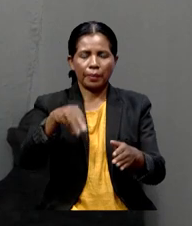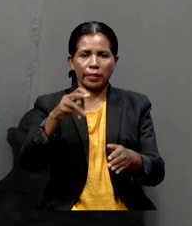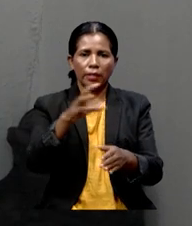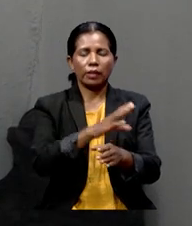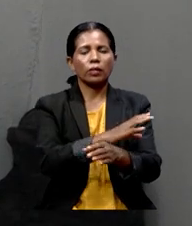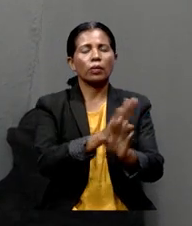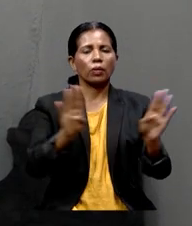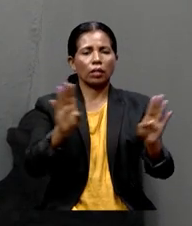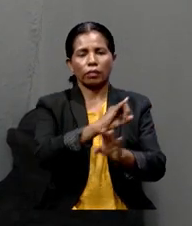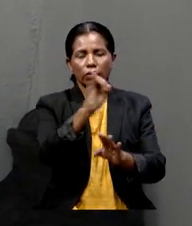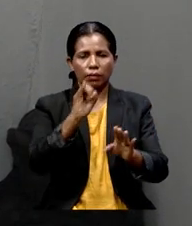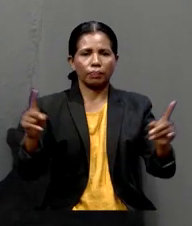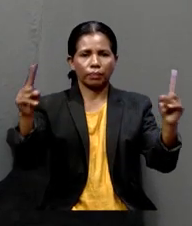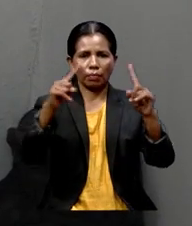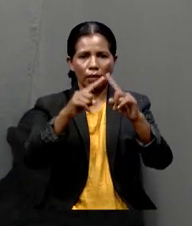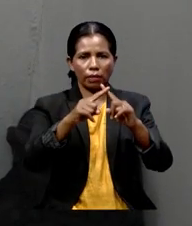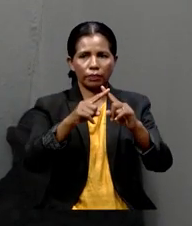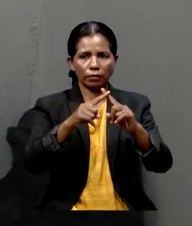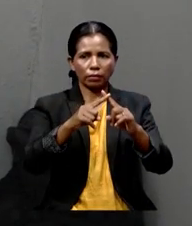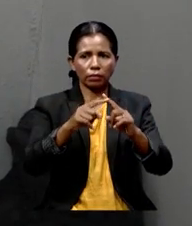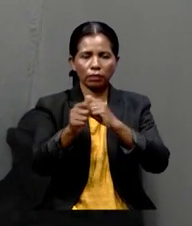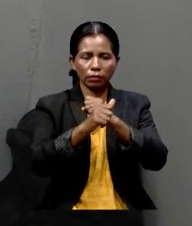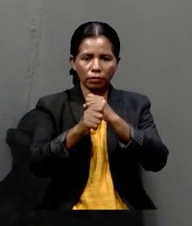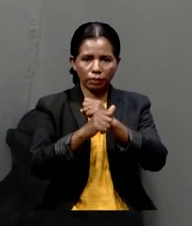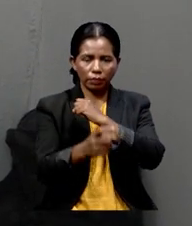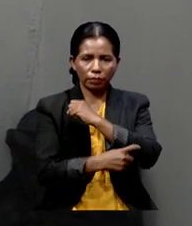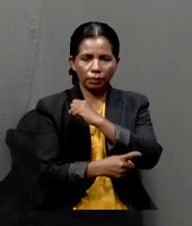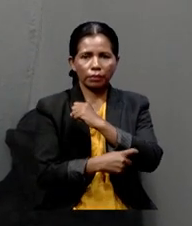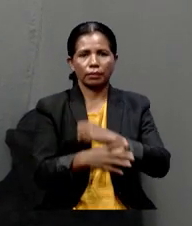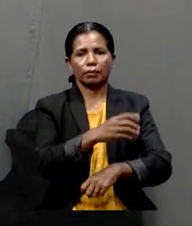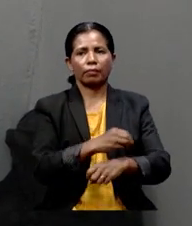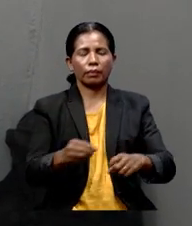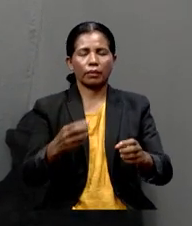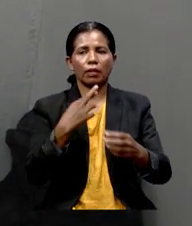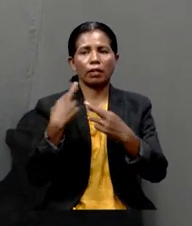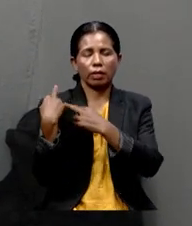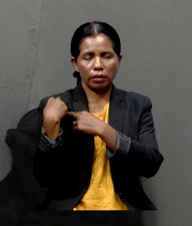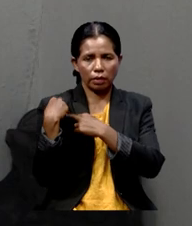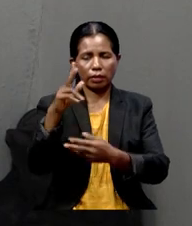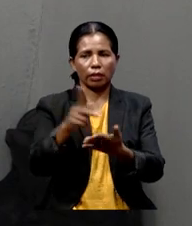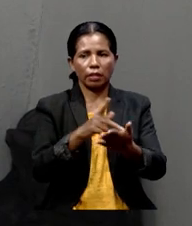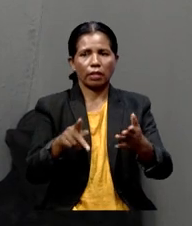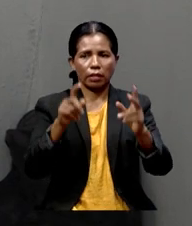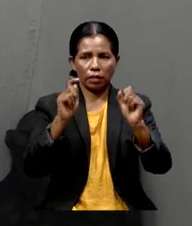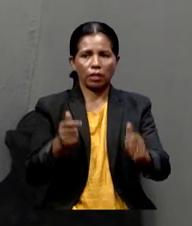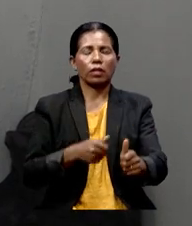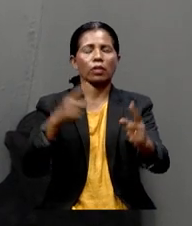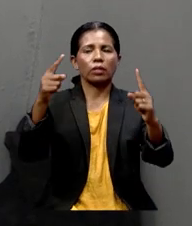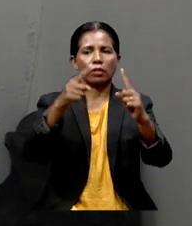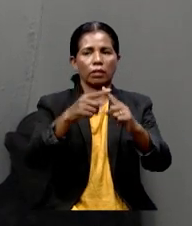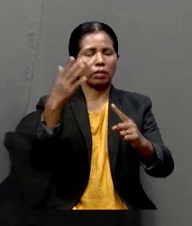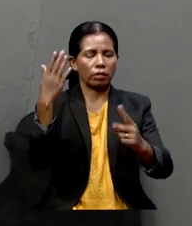investigação ba ação penal nina, atu nune responsabilidade criminal tem que todo ne ia